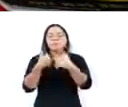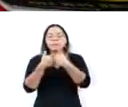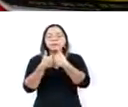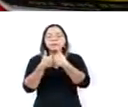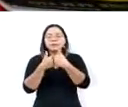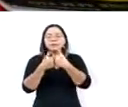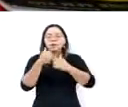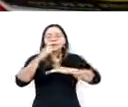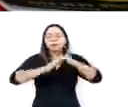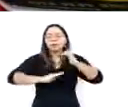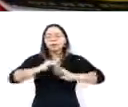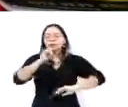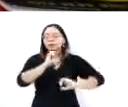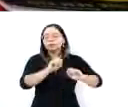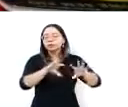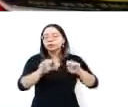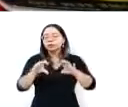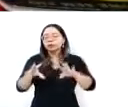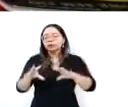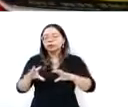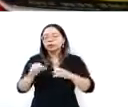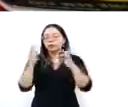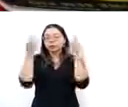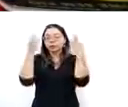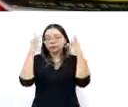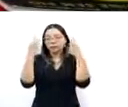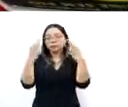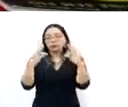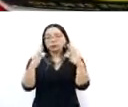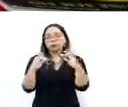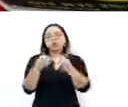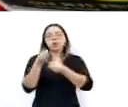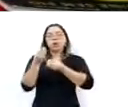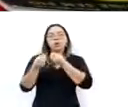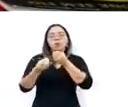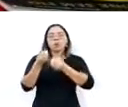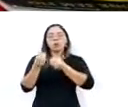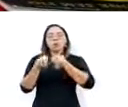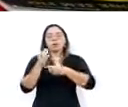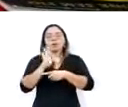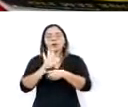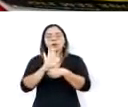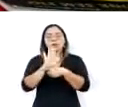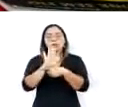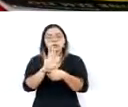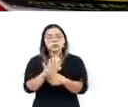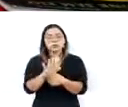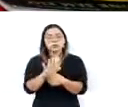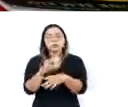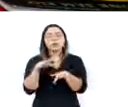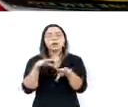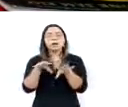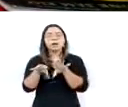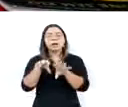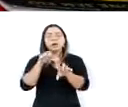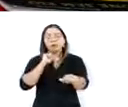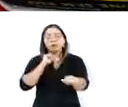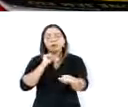vez mais da tecnologia, e como oferecer uma formação contínua, né? Ou